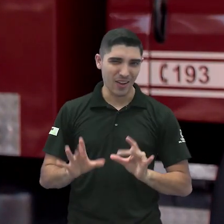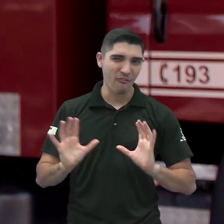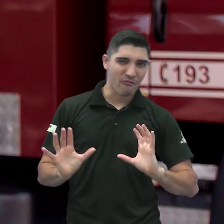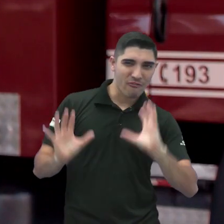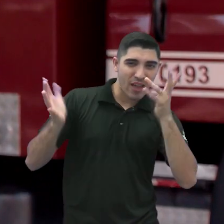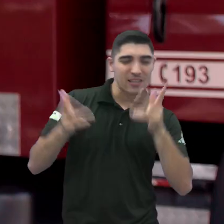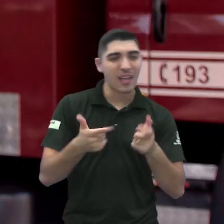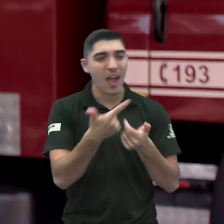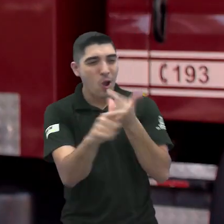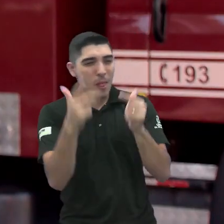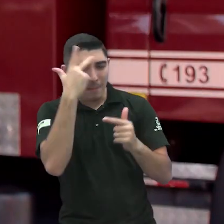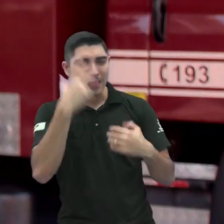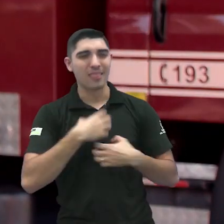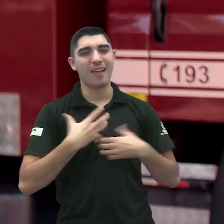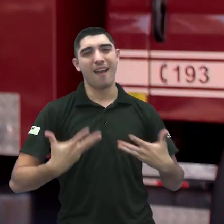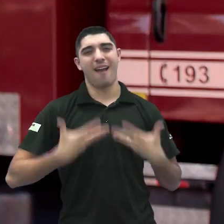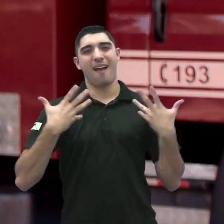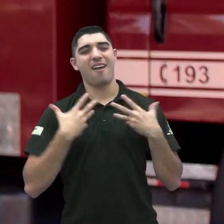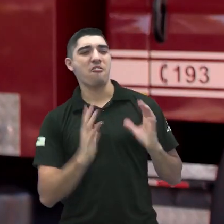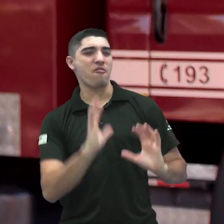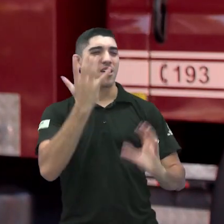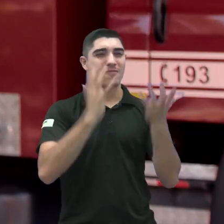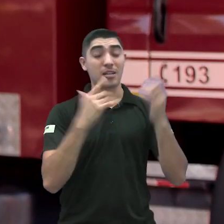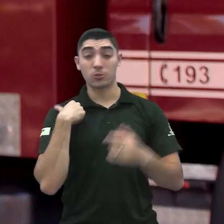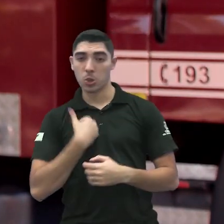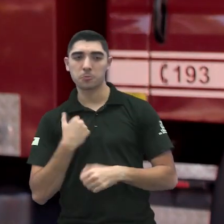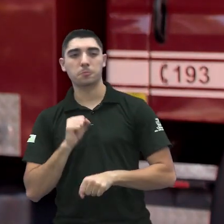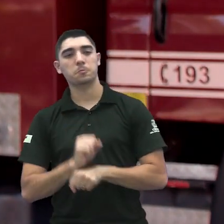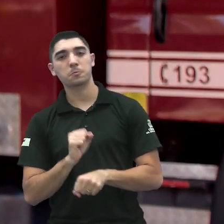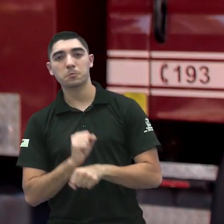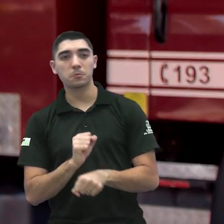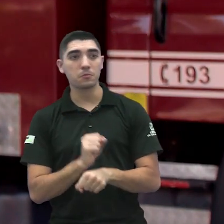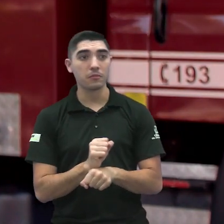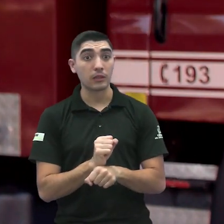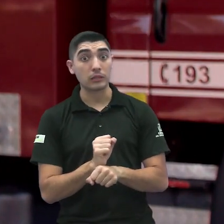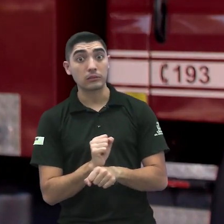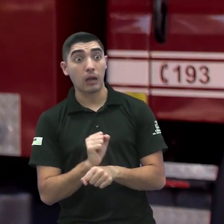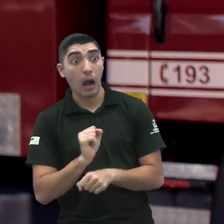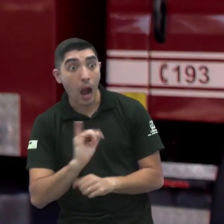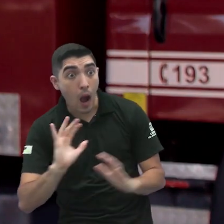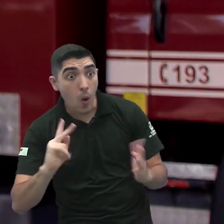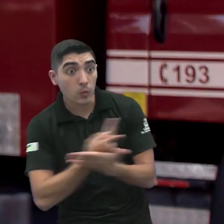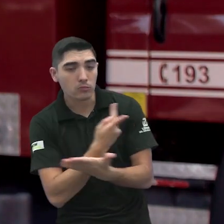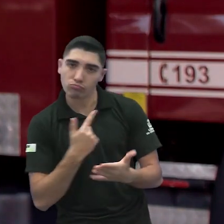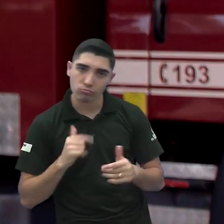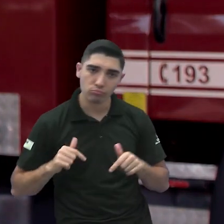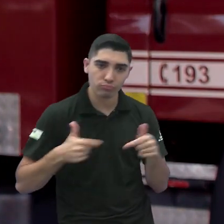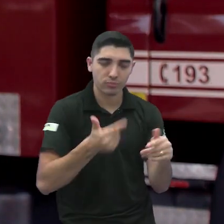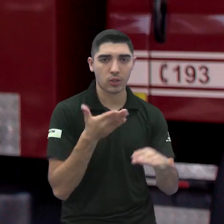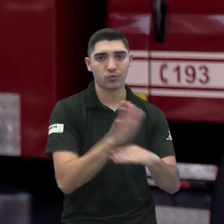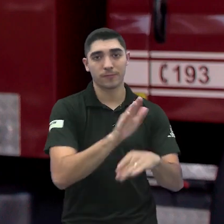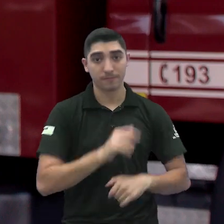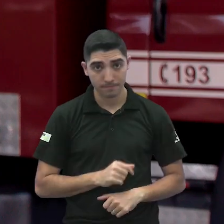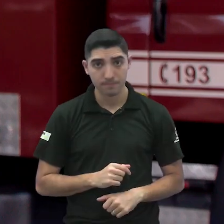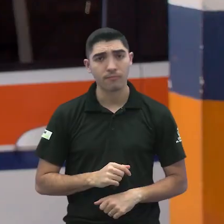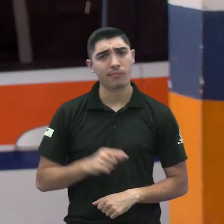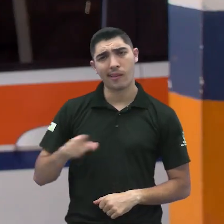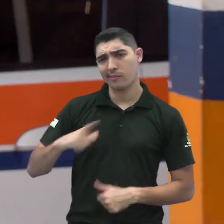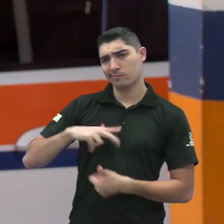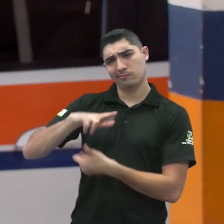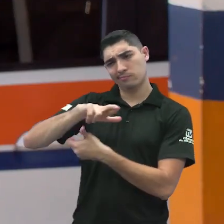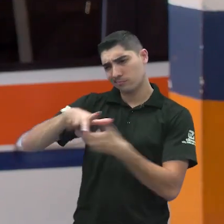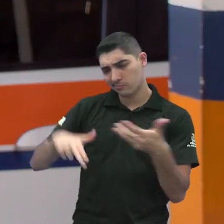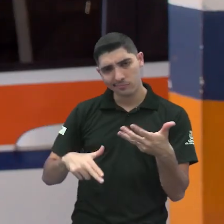festivos aí, né? Que enquanto as pessoas estão festejando, né? A gente está à disposição para atender qualquer tipo de ocorrência.